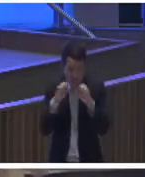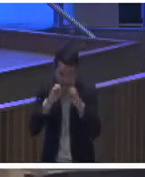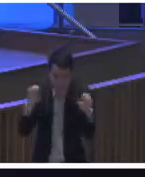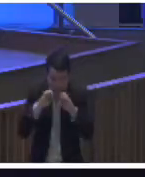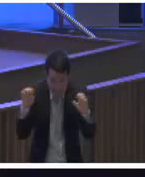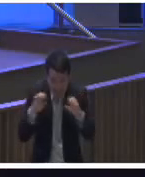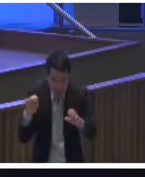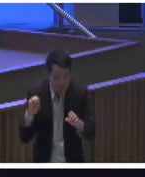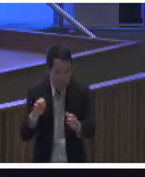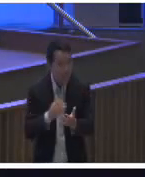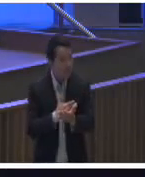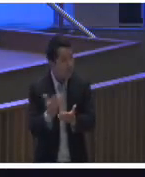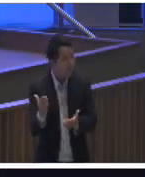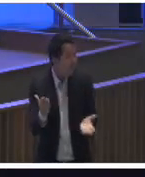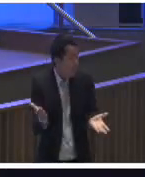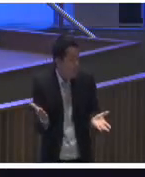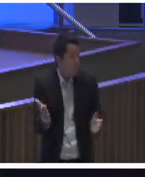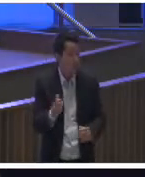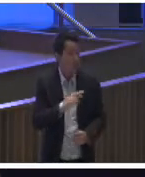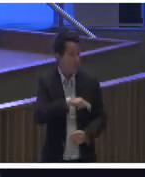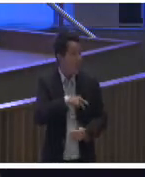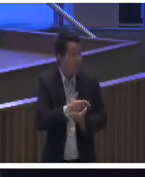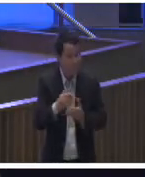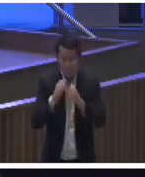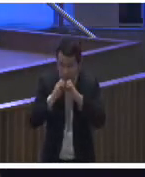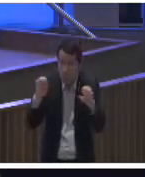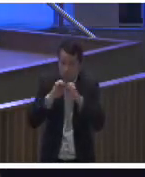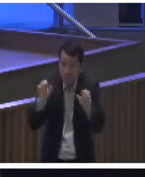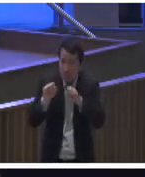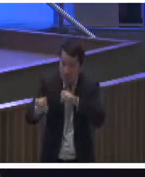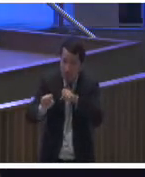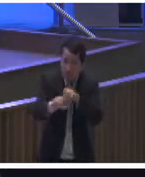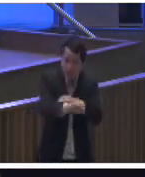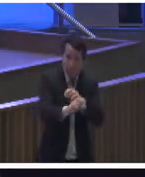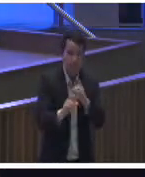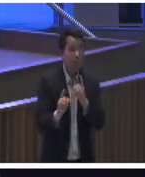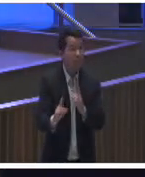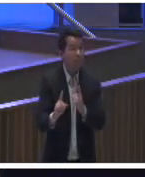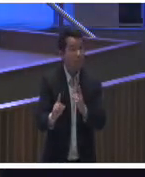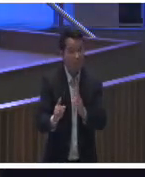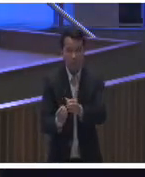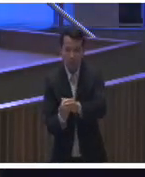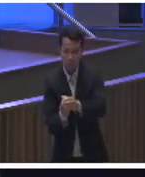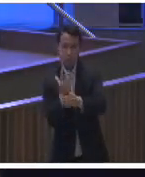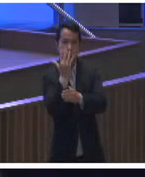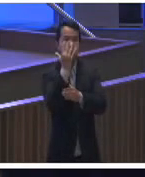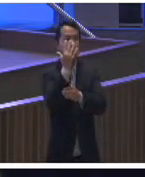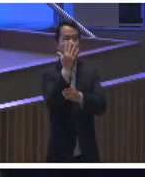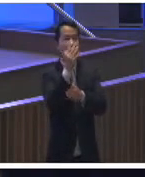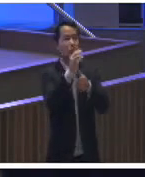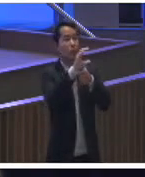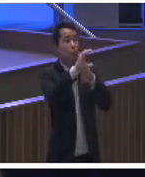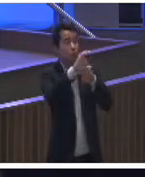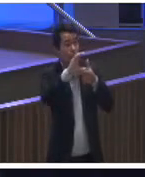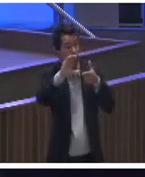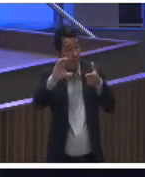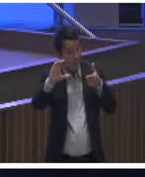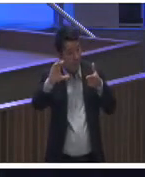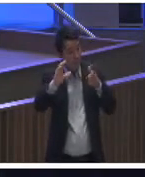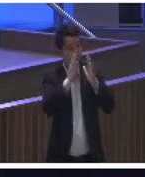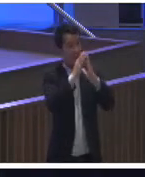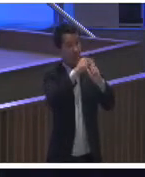se abriu, eu comecei a pregar, pessoas foram discipuladas, e uma igreja nasceu, porque o